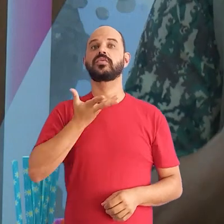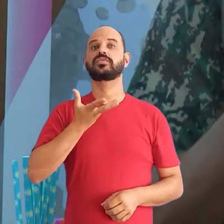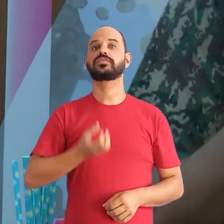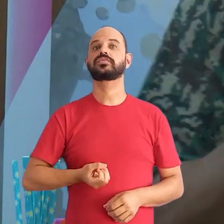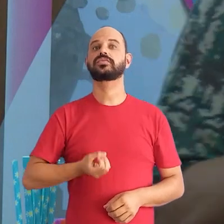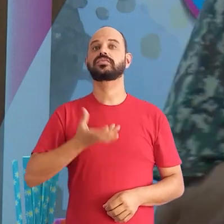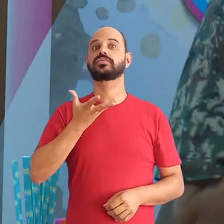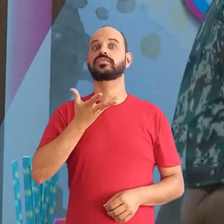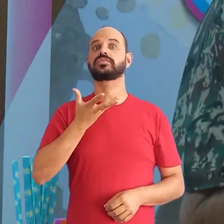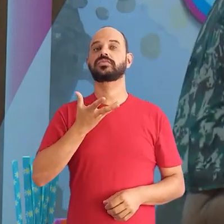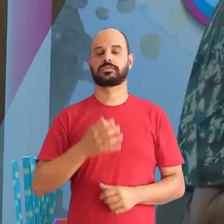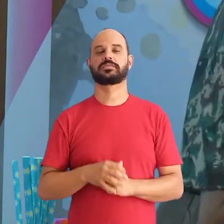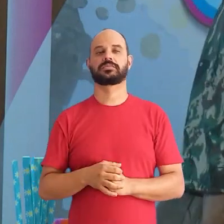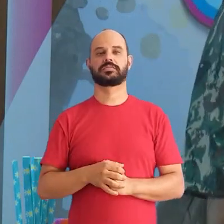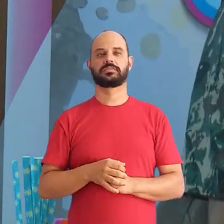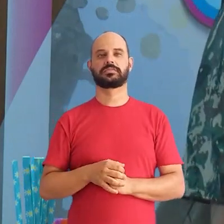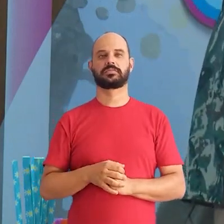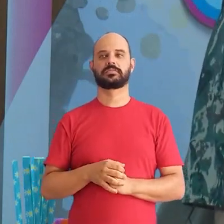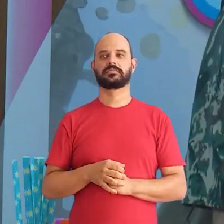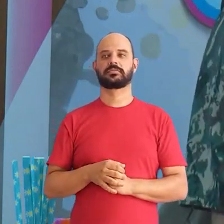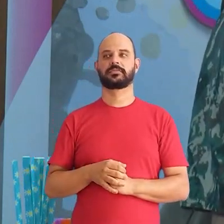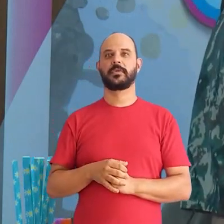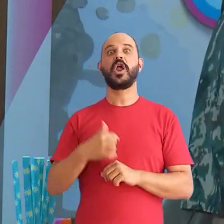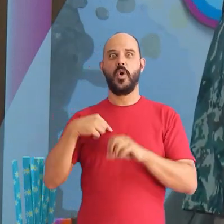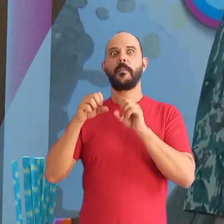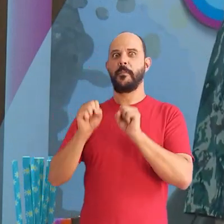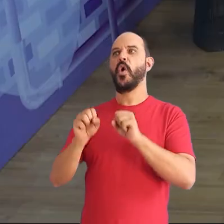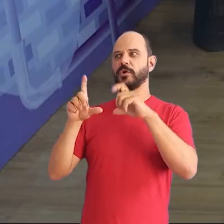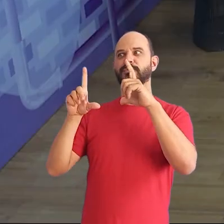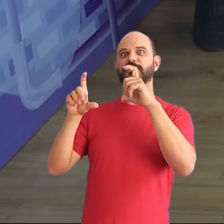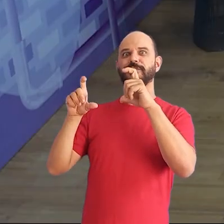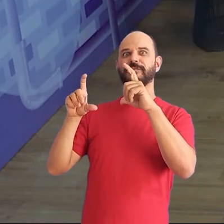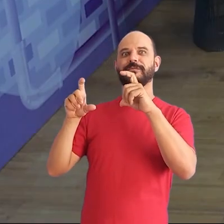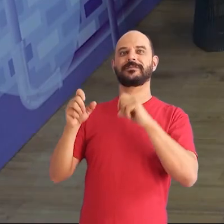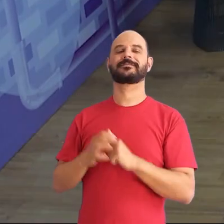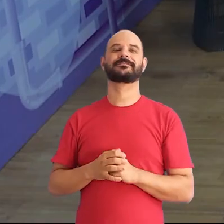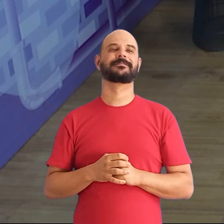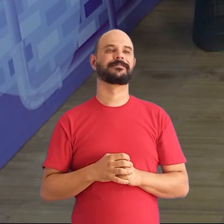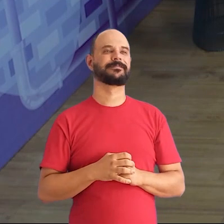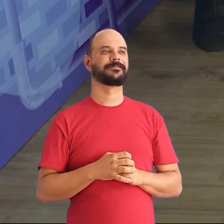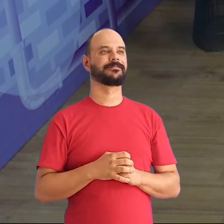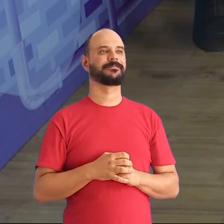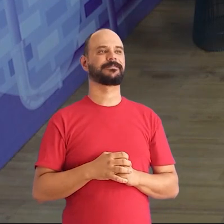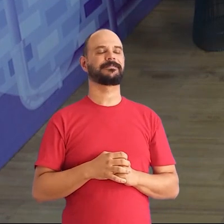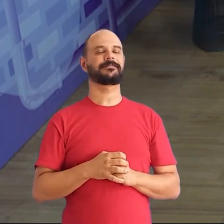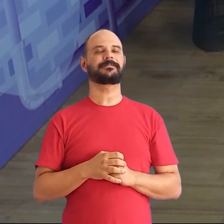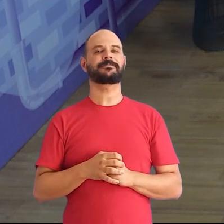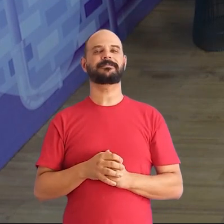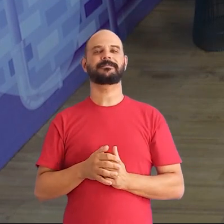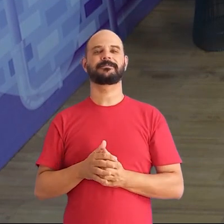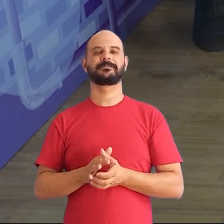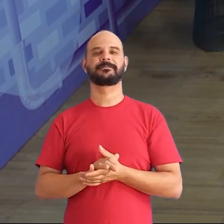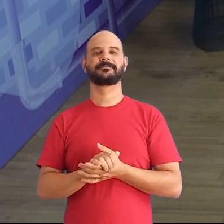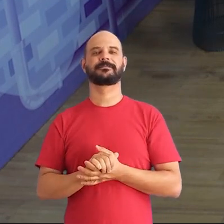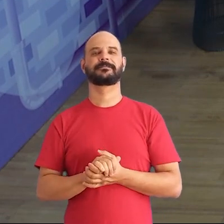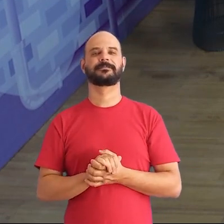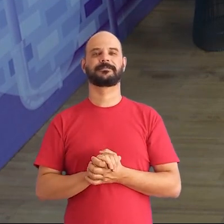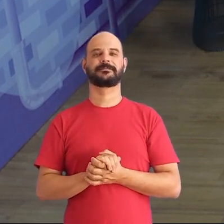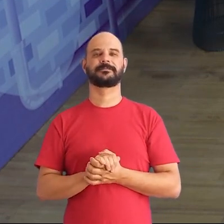a luz de baixo para cima. Eu acho que eu posso fazer essa foto para vocês. Vamos